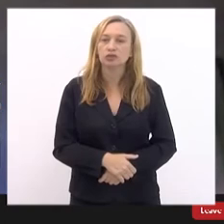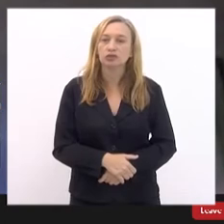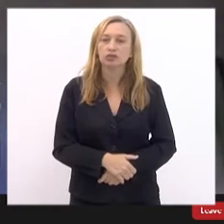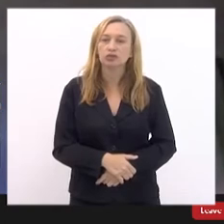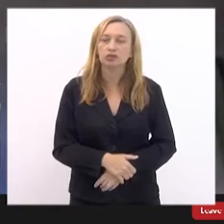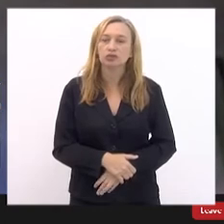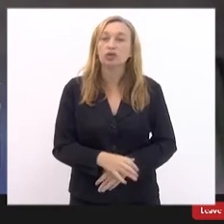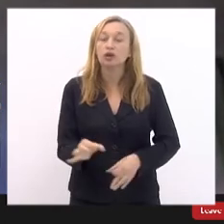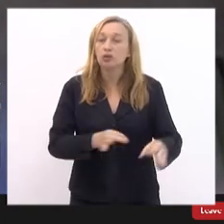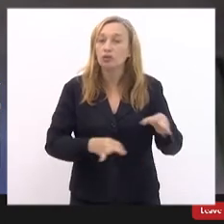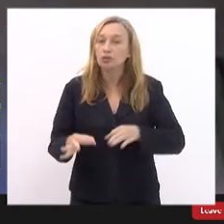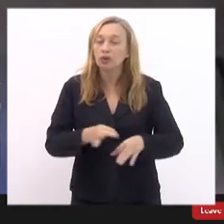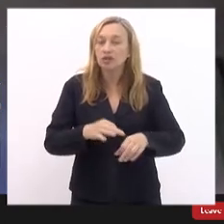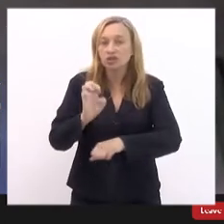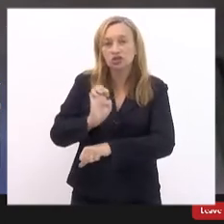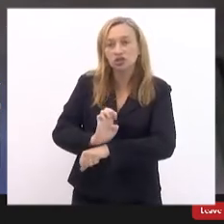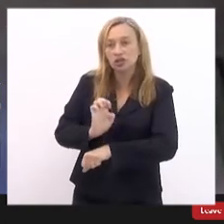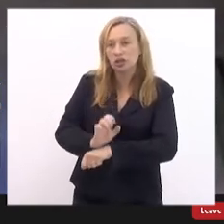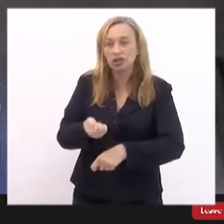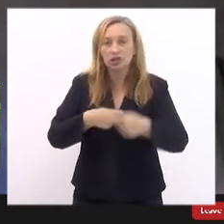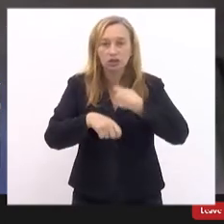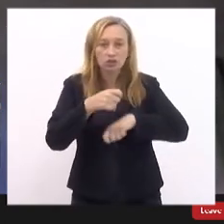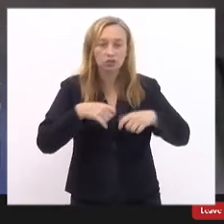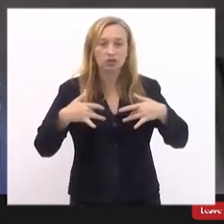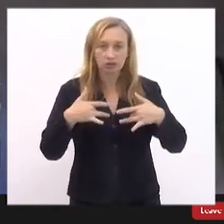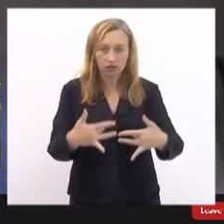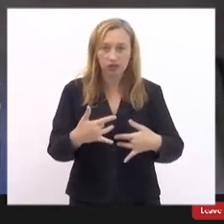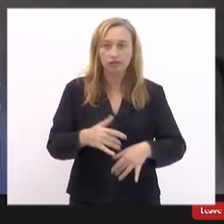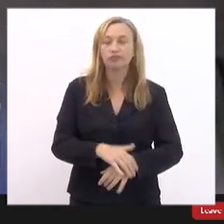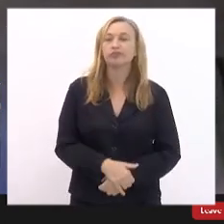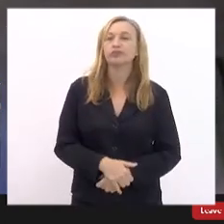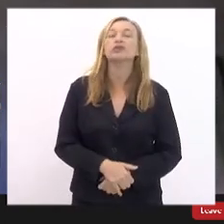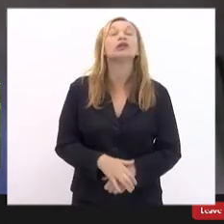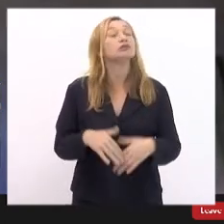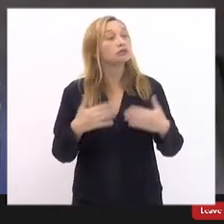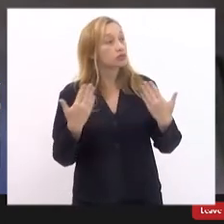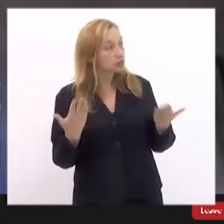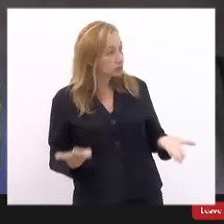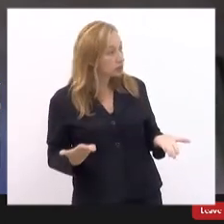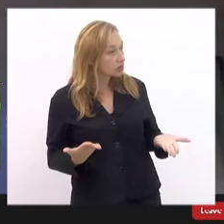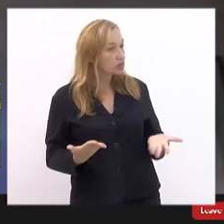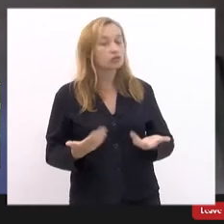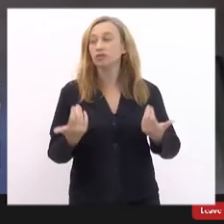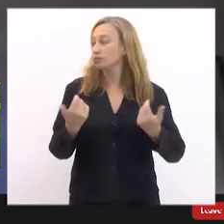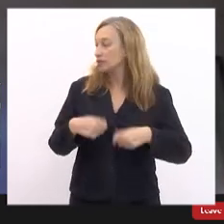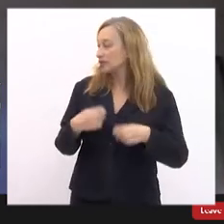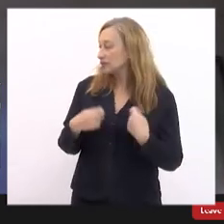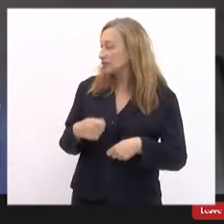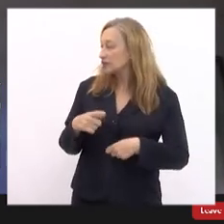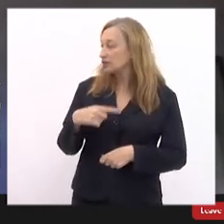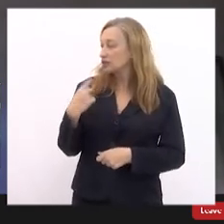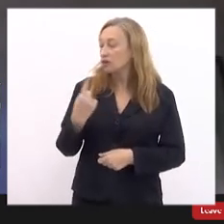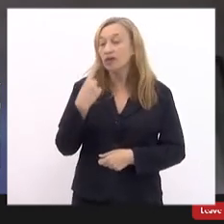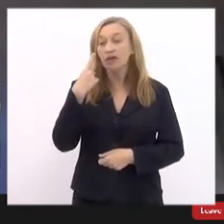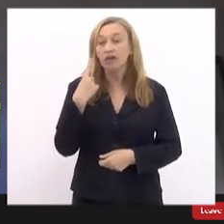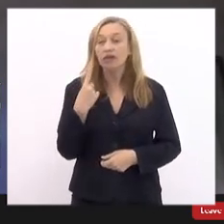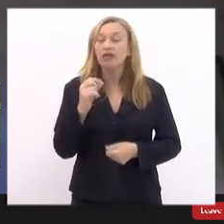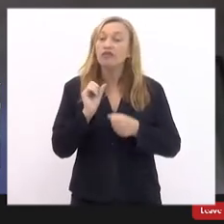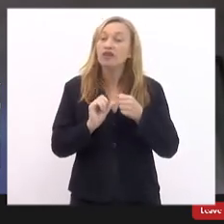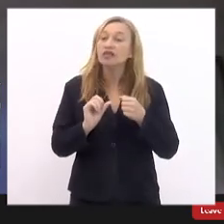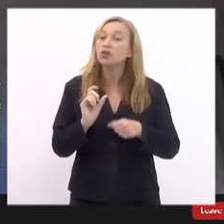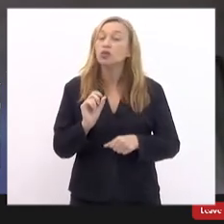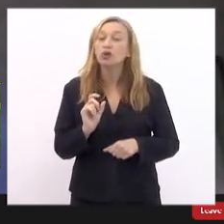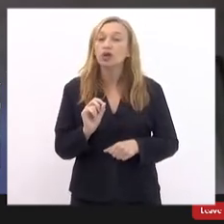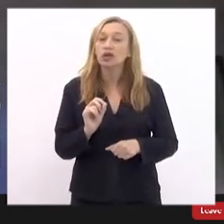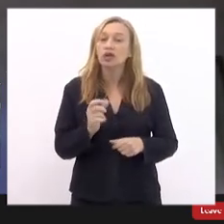que é o Plano Estadual de Economia Solidária, né? Então, o que a gente precisa é fazer com que